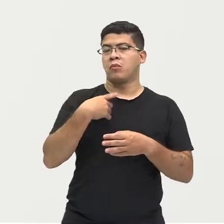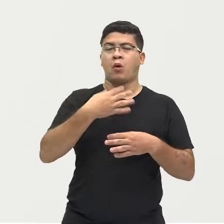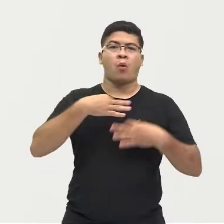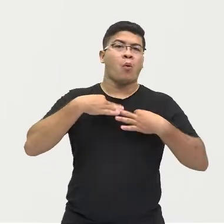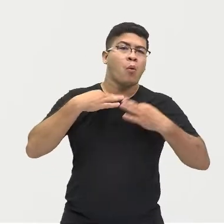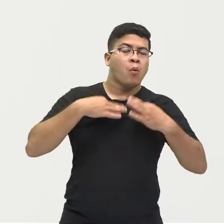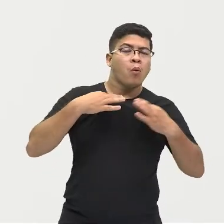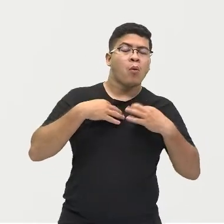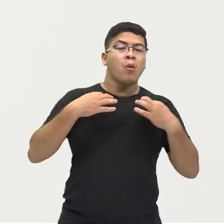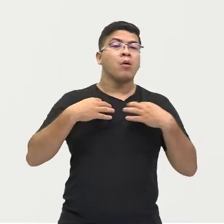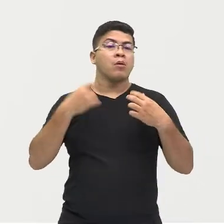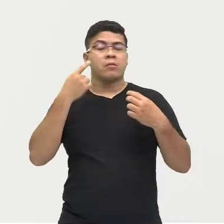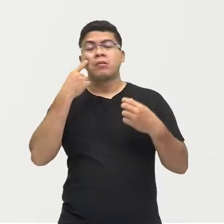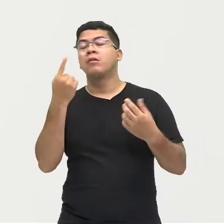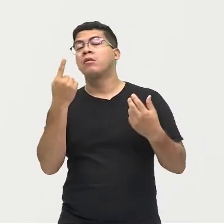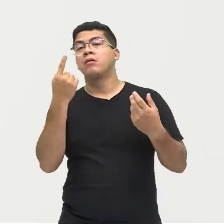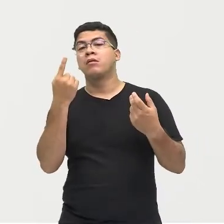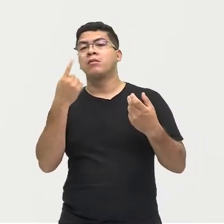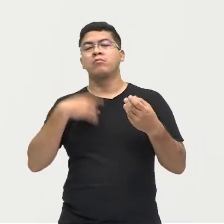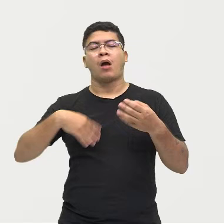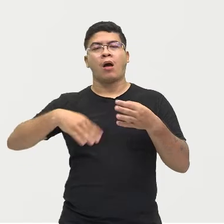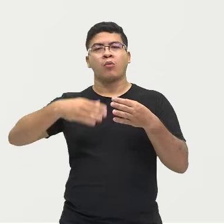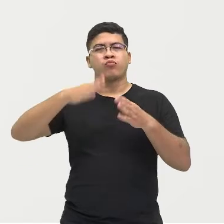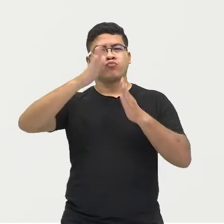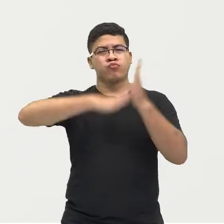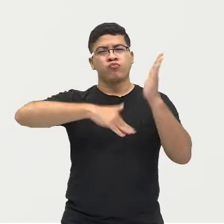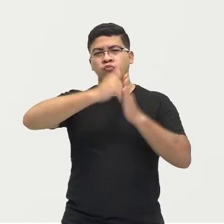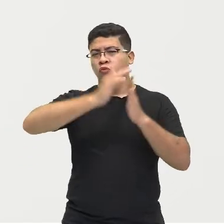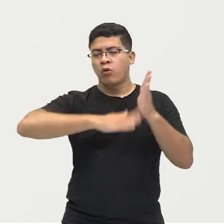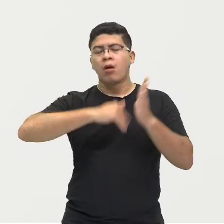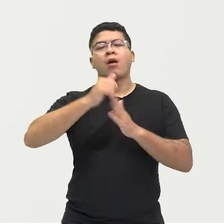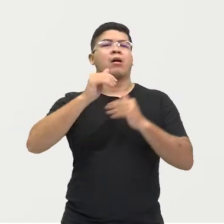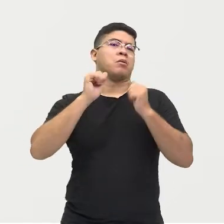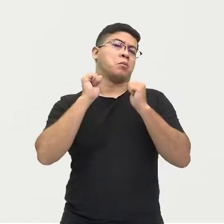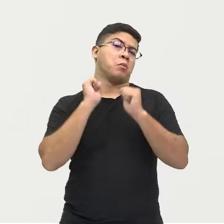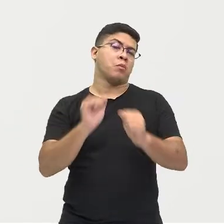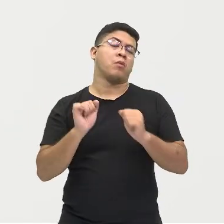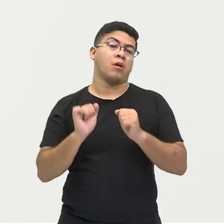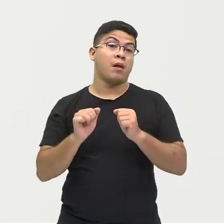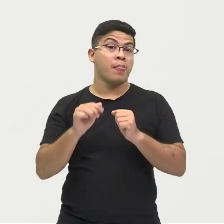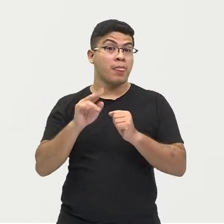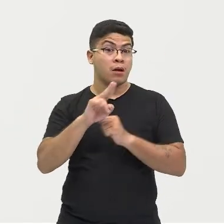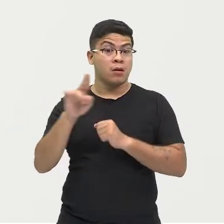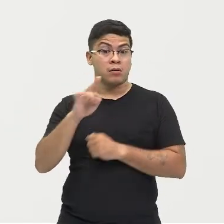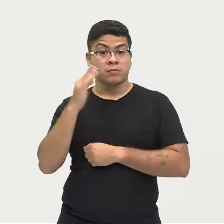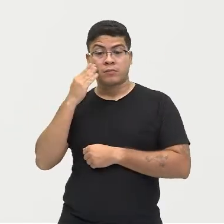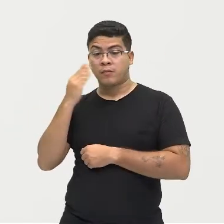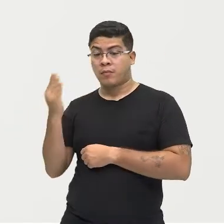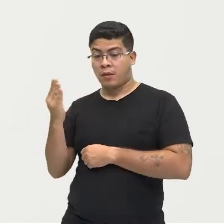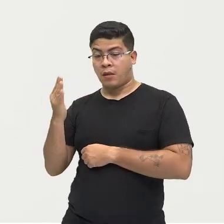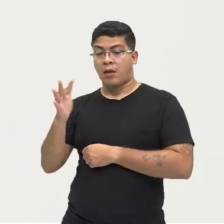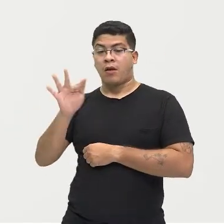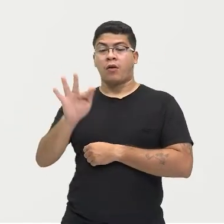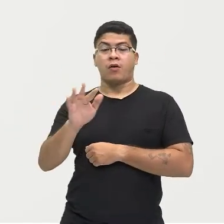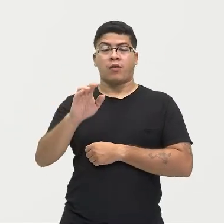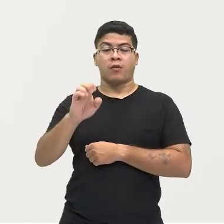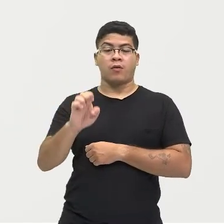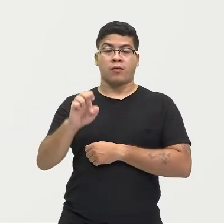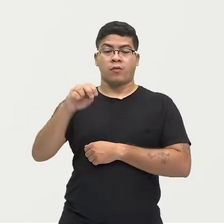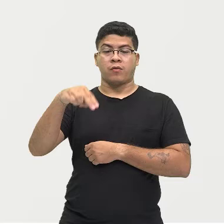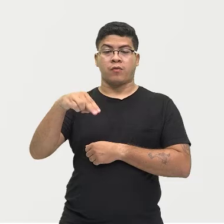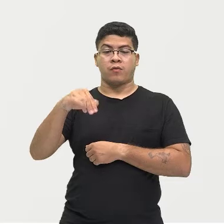atingir roupa, para fazer tinta, a base é a fenilamina, que é